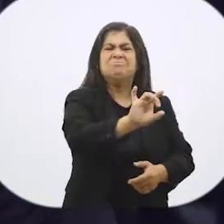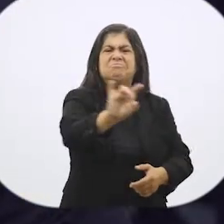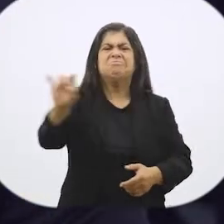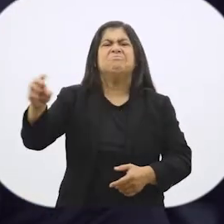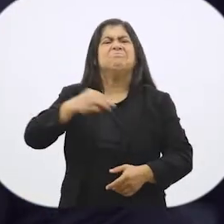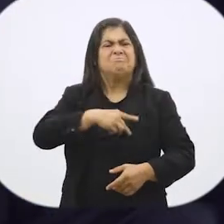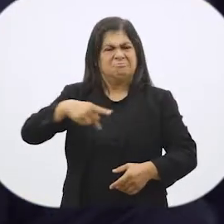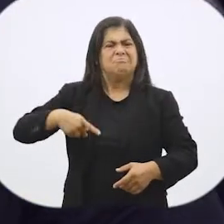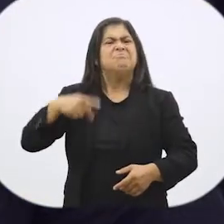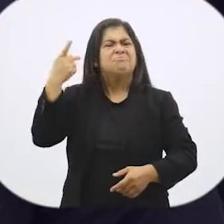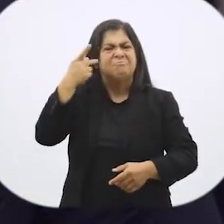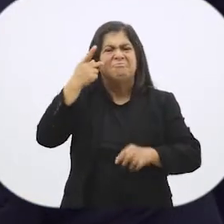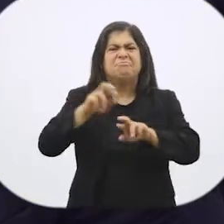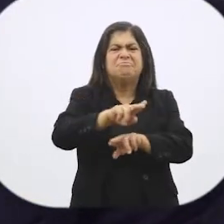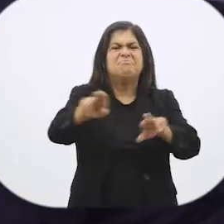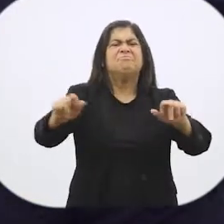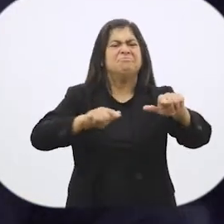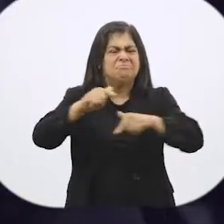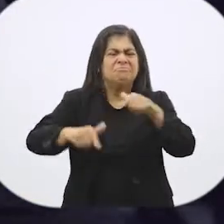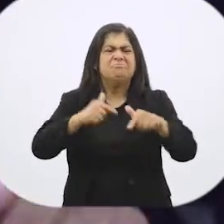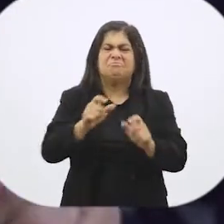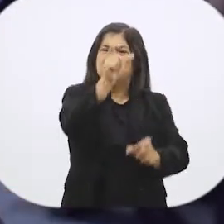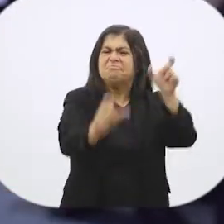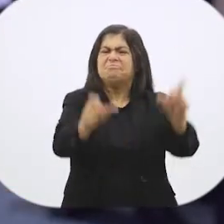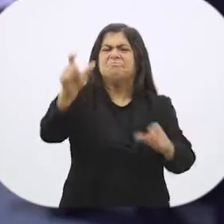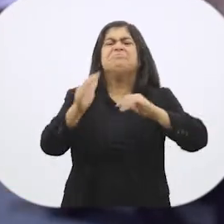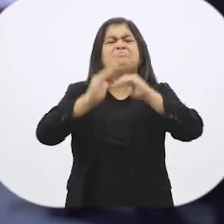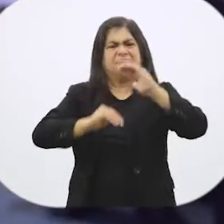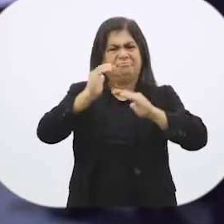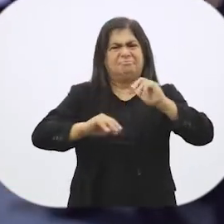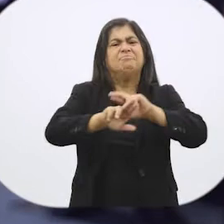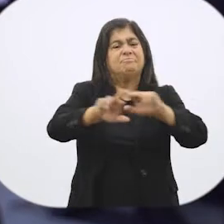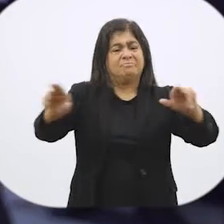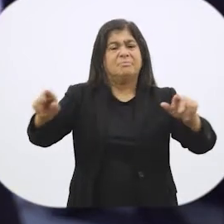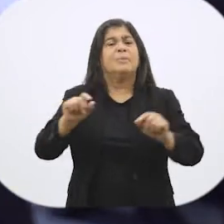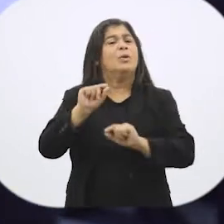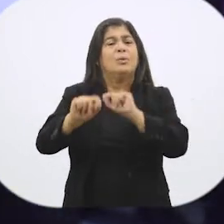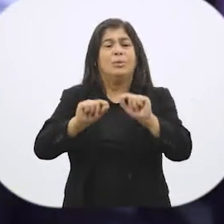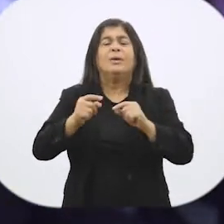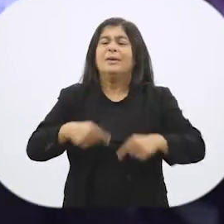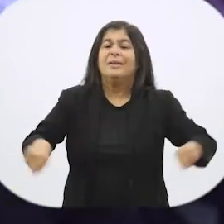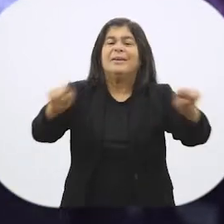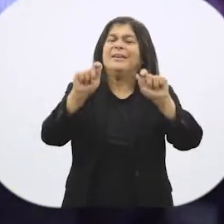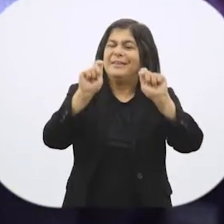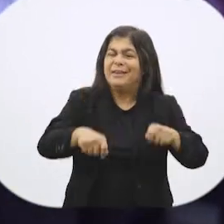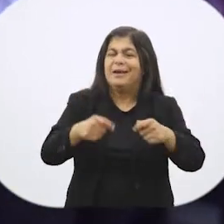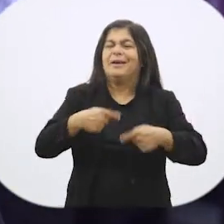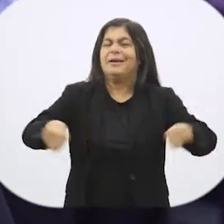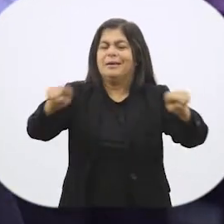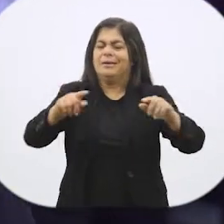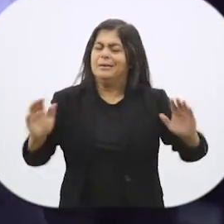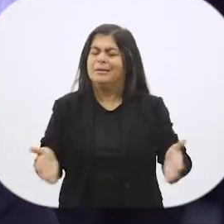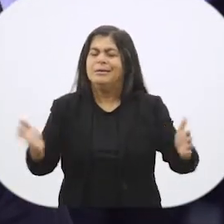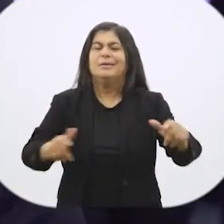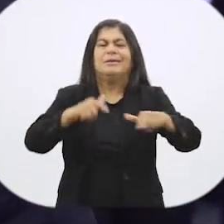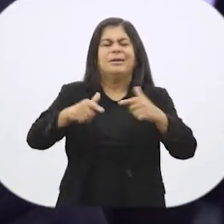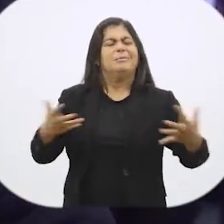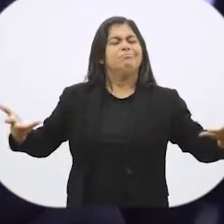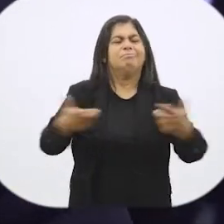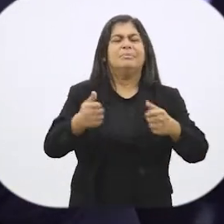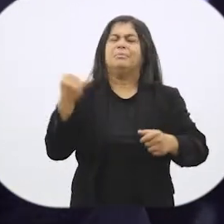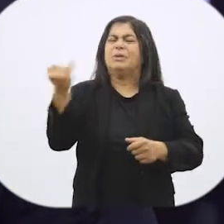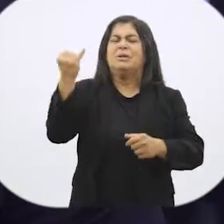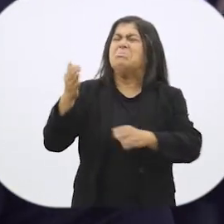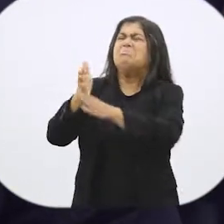de justiça, em cada procurador de justiça, em cada profissional que por aqui atua. Então a nossa ideia é que a gente possa prestar cada vez mais um serviço